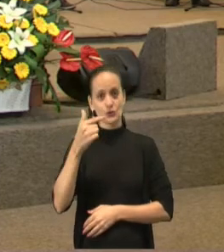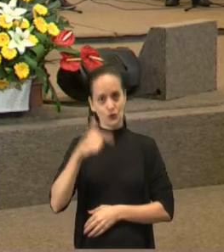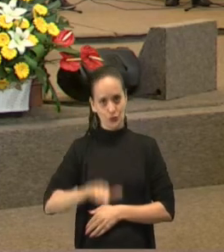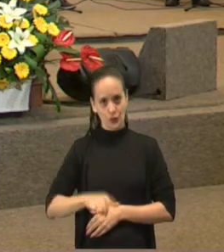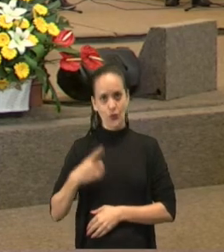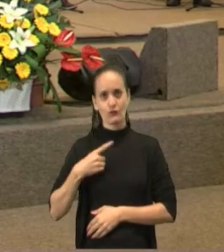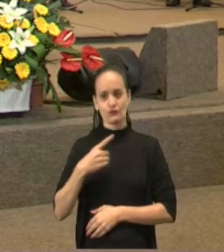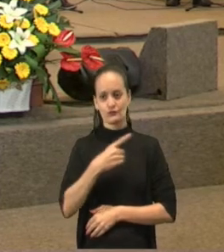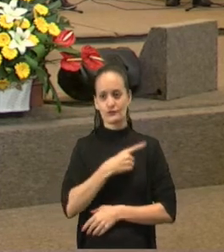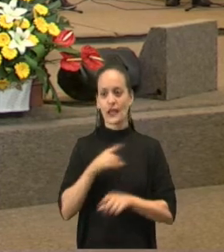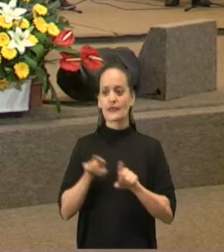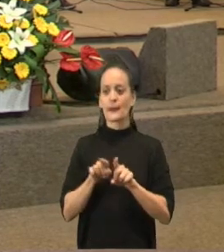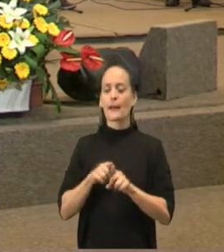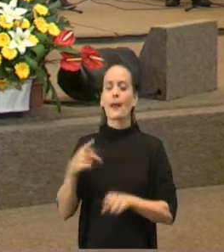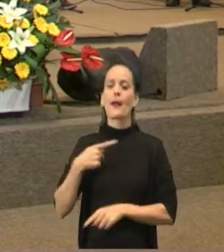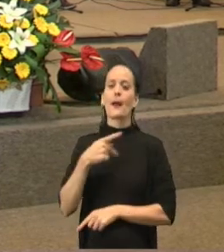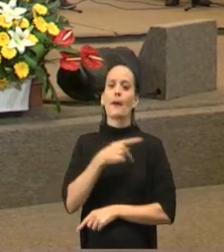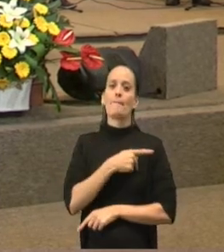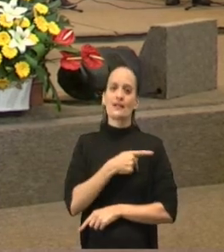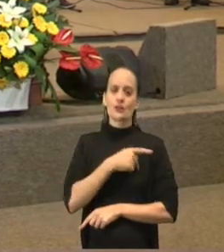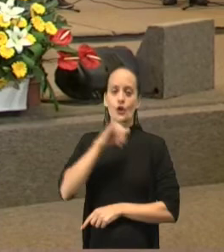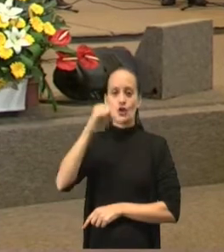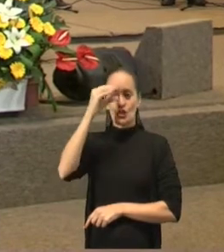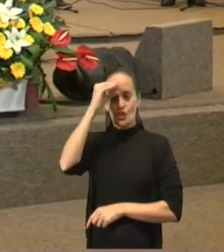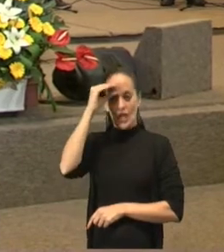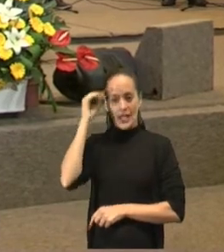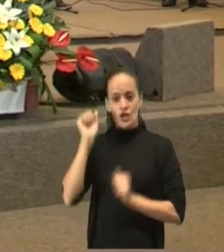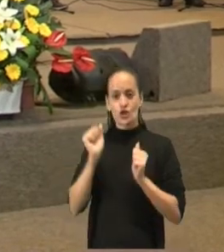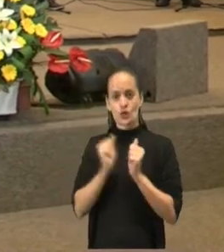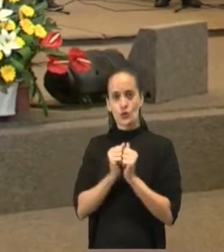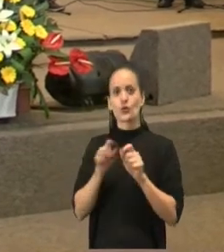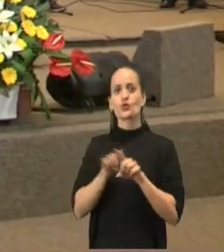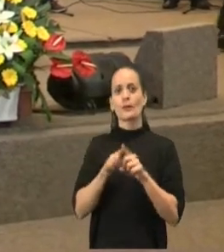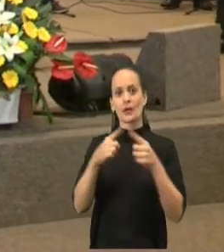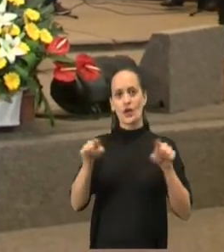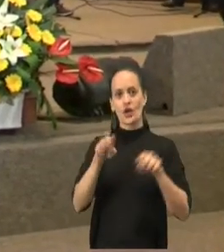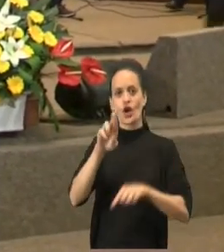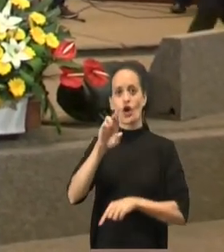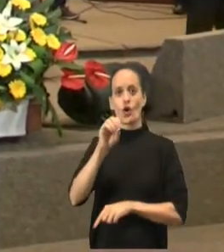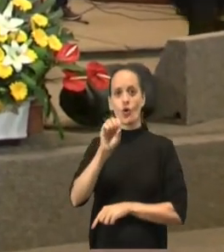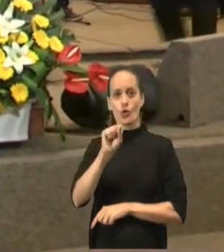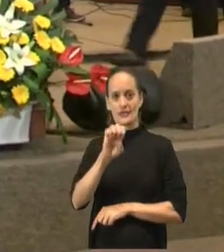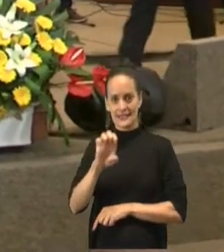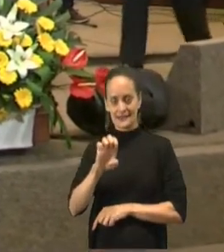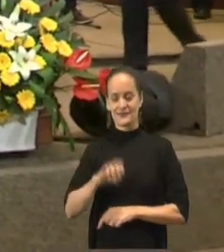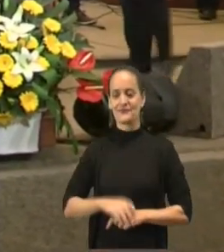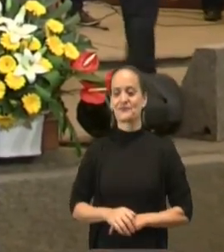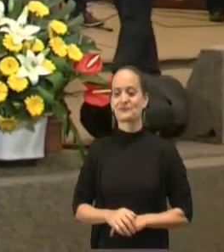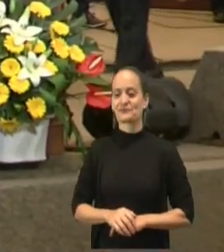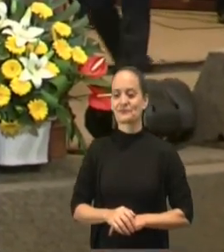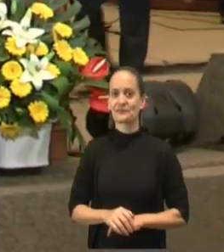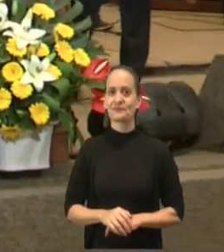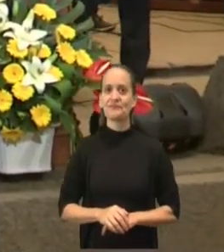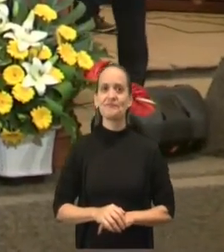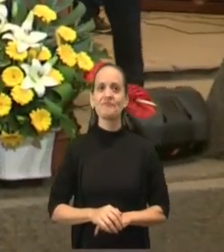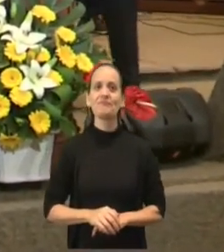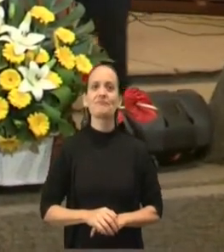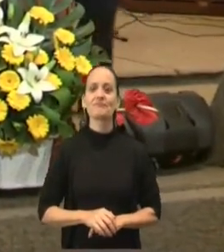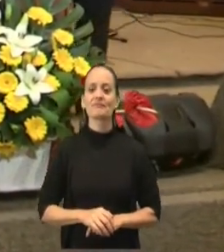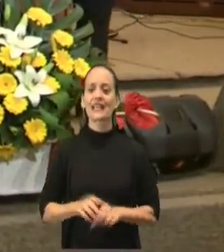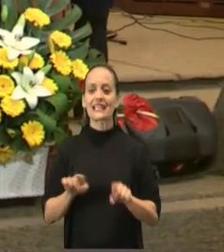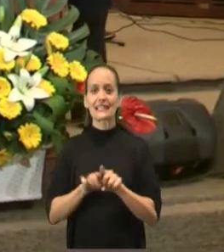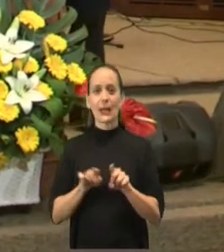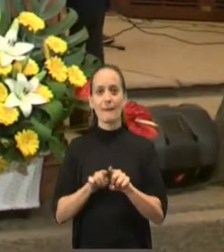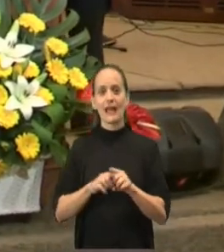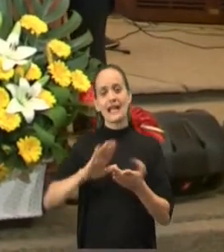final. Pastor Jair, fica aqui perto de mim. Rose, por favor, fica aqui perto de mim, nesse momento de oração final. Agradecendo a equipe do Ministério com